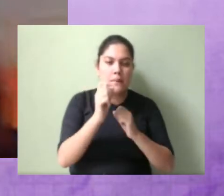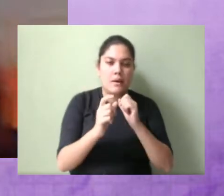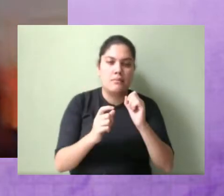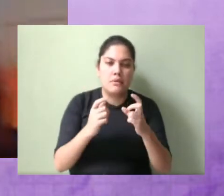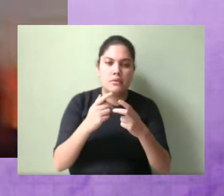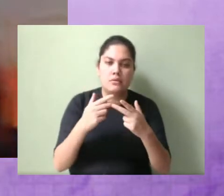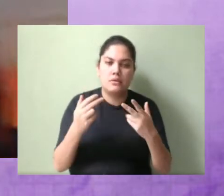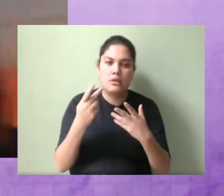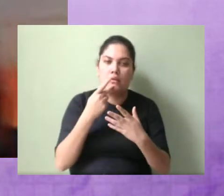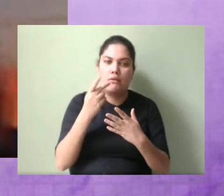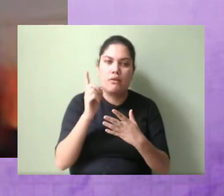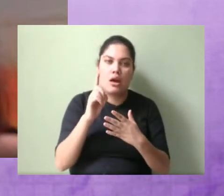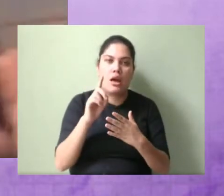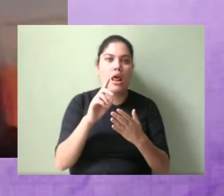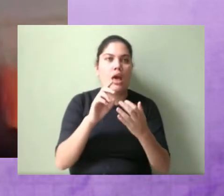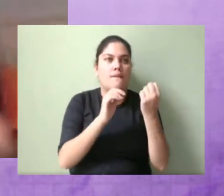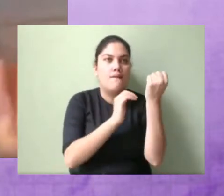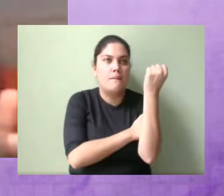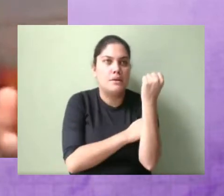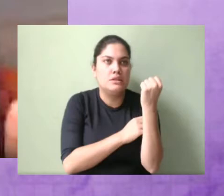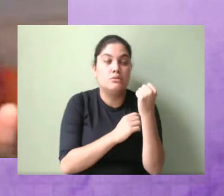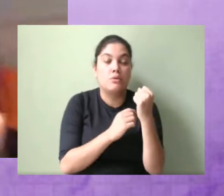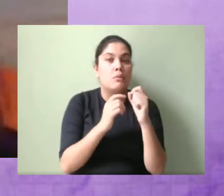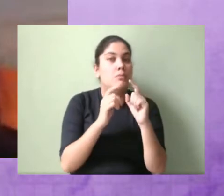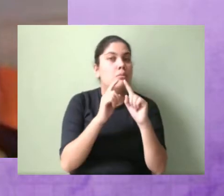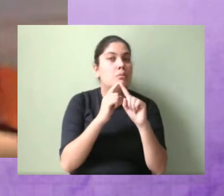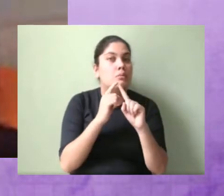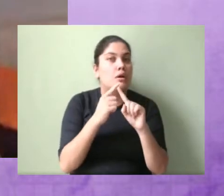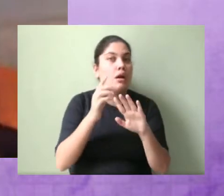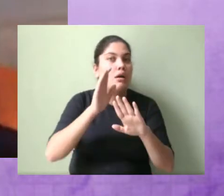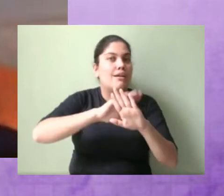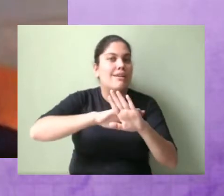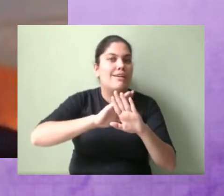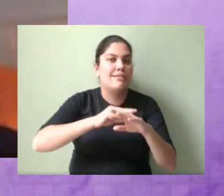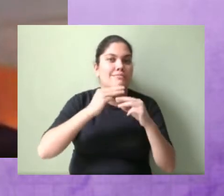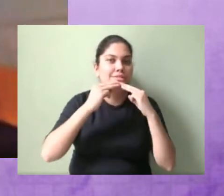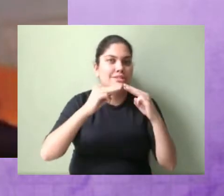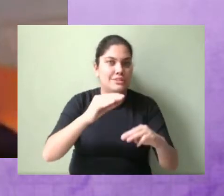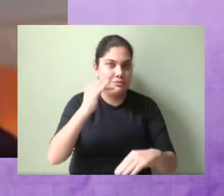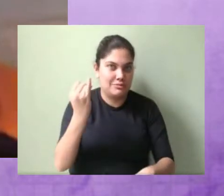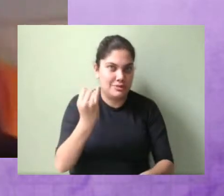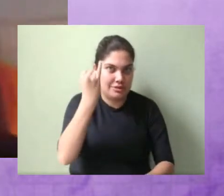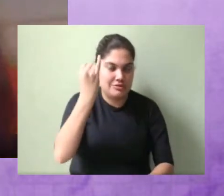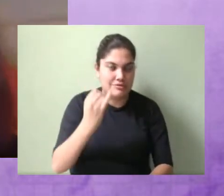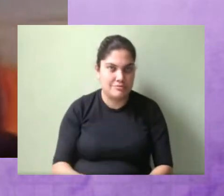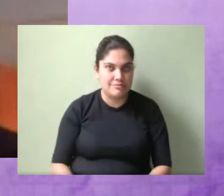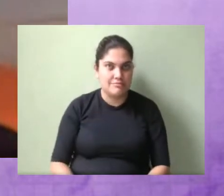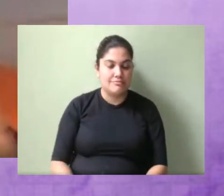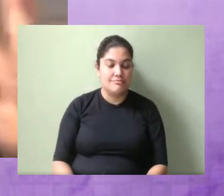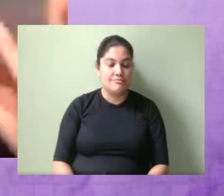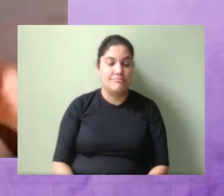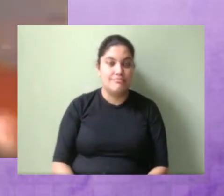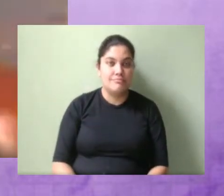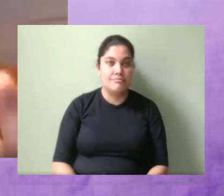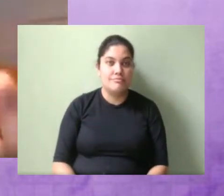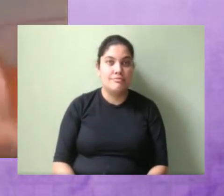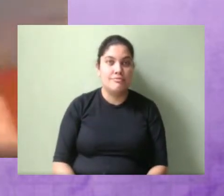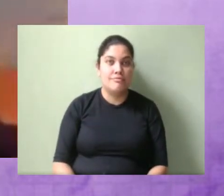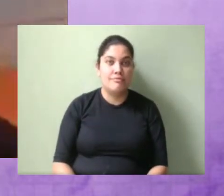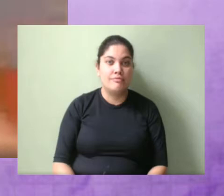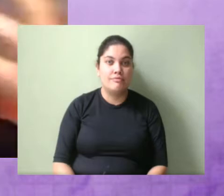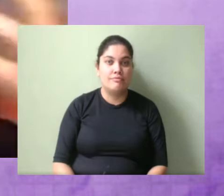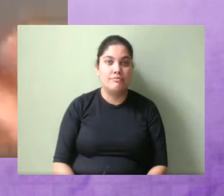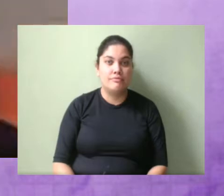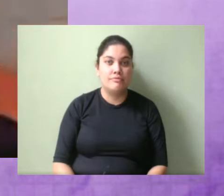tal. Aí 3 empresas toparam. Eu tentei de todo jeito ir jogando umas outras coisas sem chamar de feminismo,